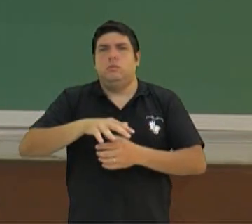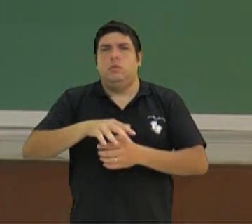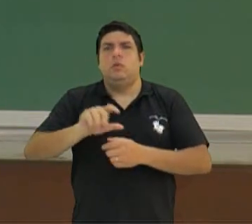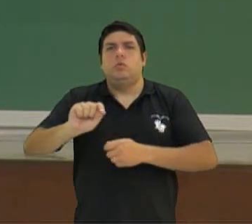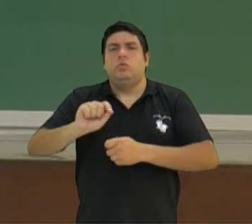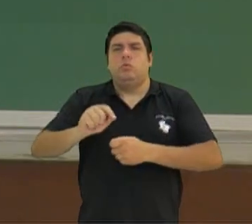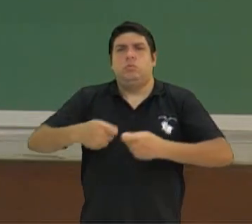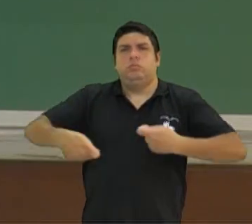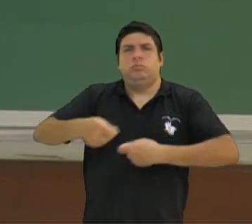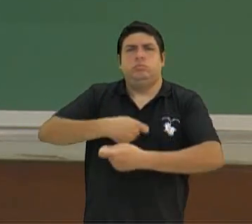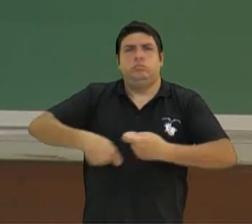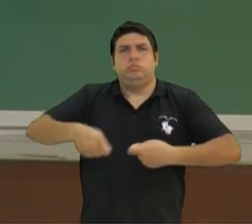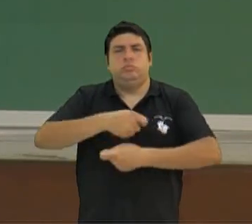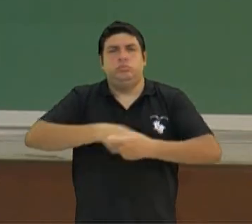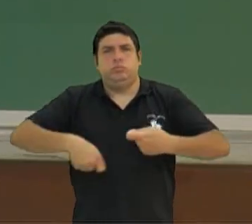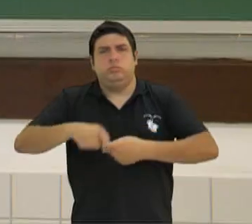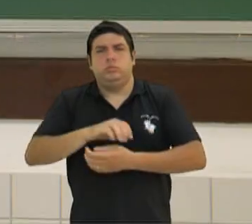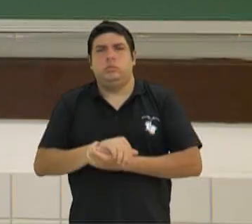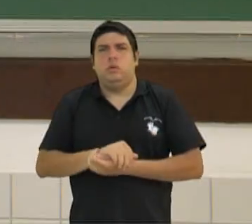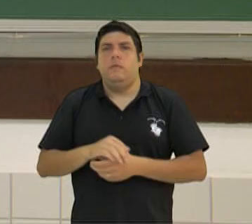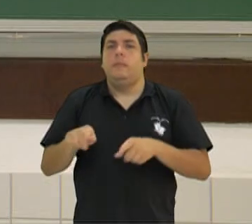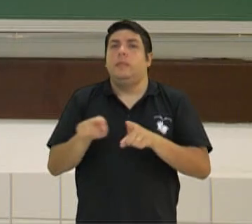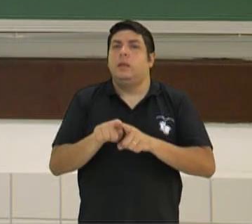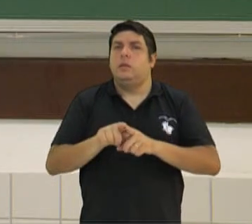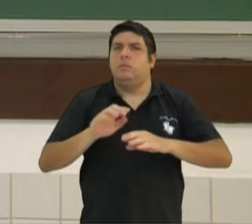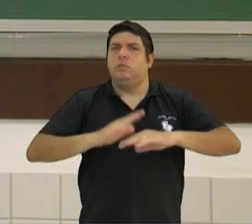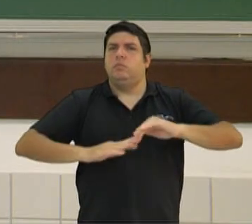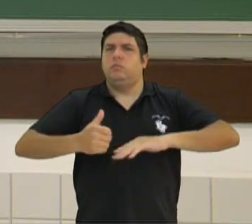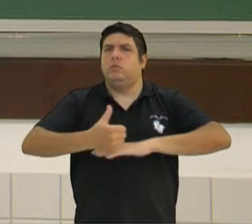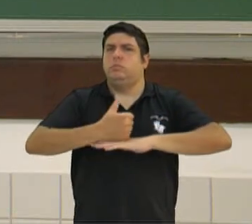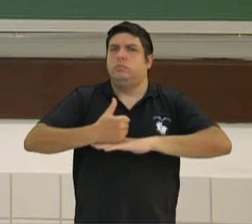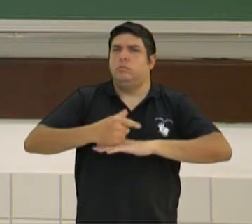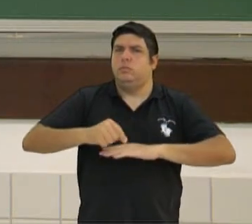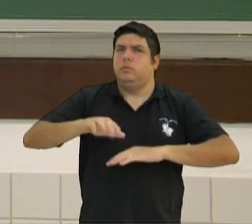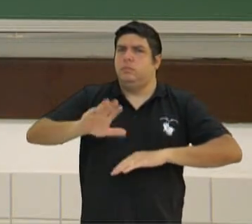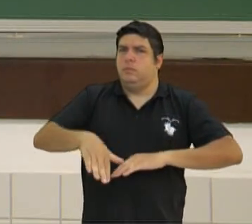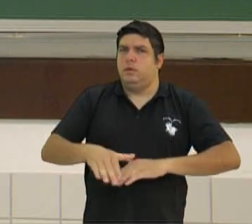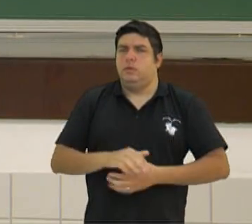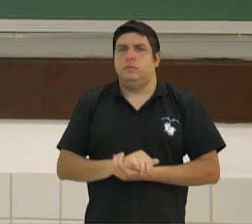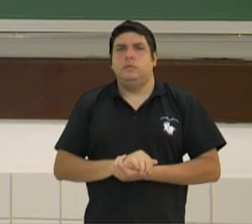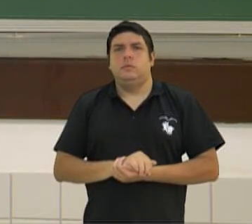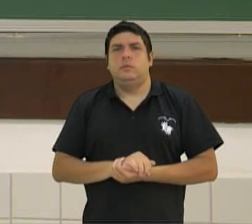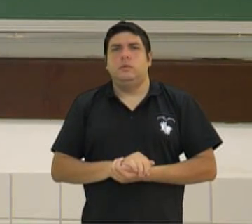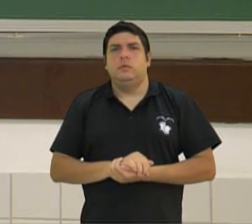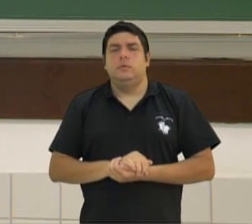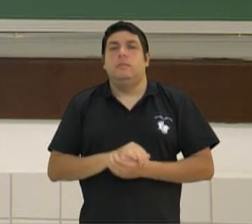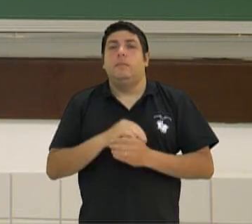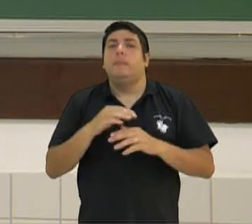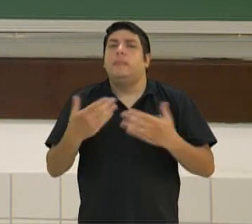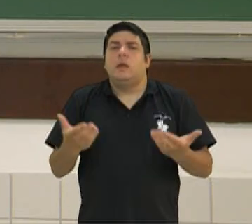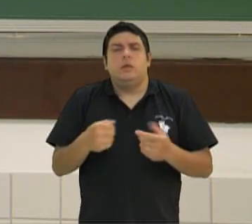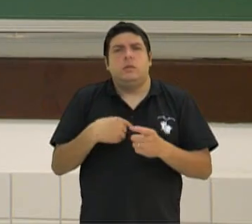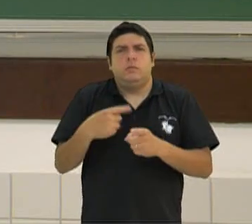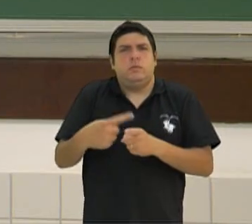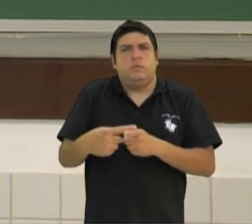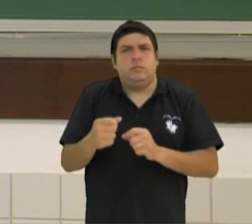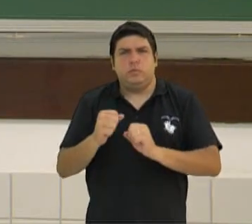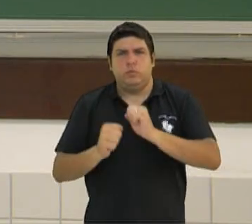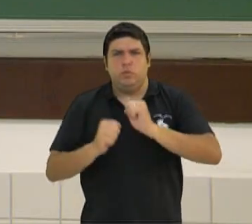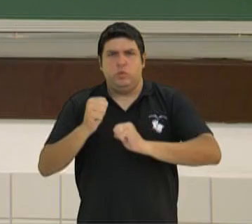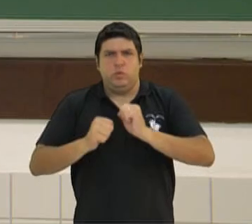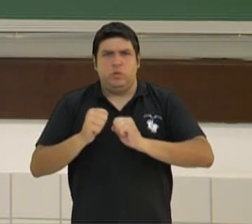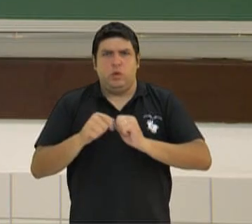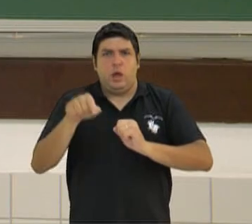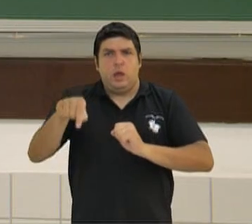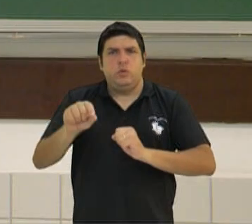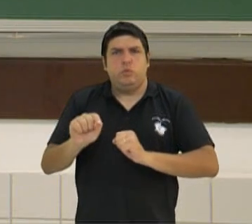obra barata. Então, são dois motivos do porquê as indústrias de bens de consumo se instalam próximo dos grandes centros urbanos. Ali